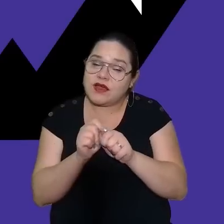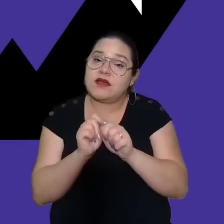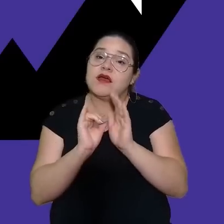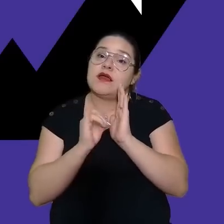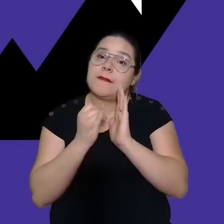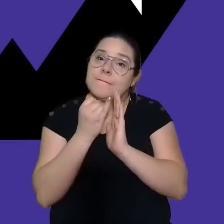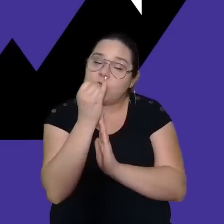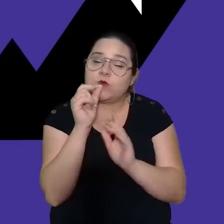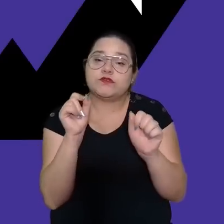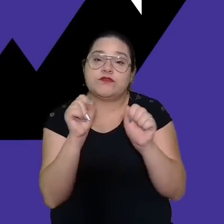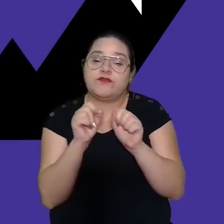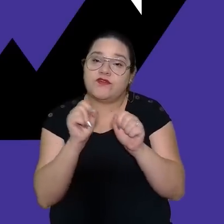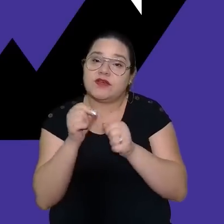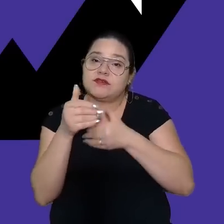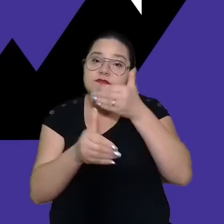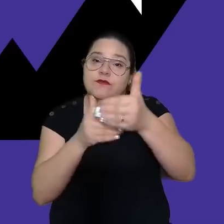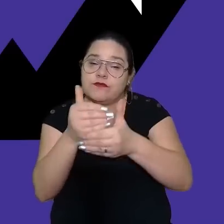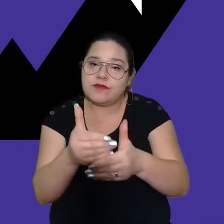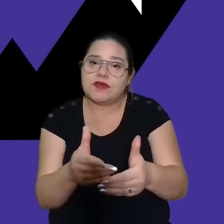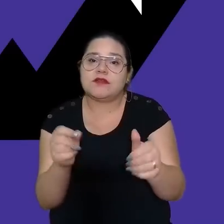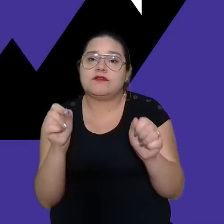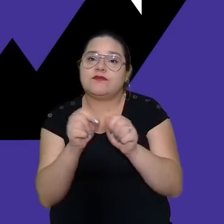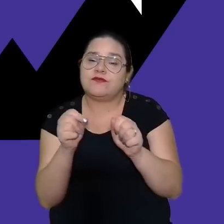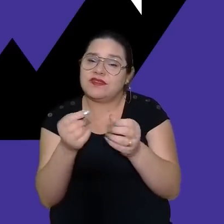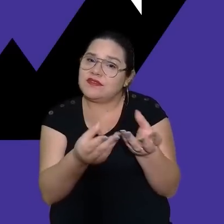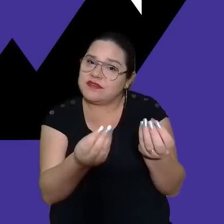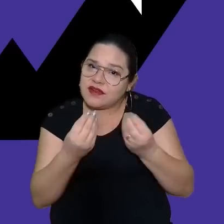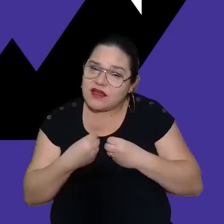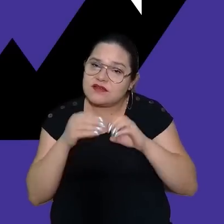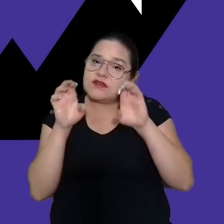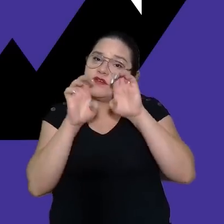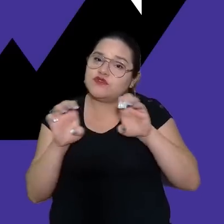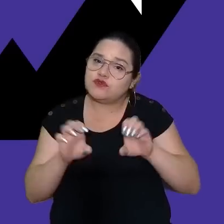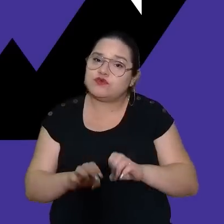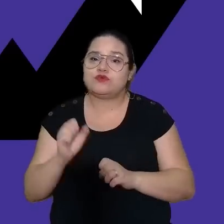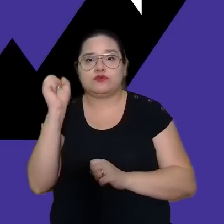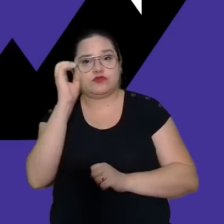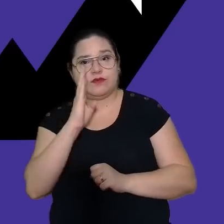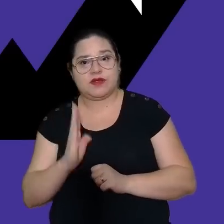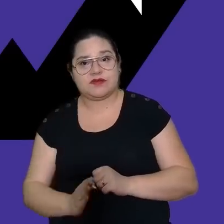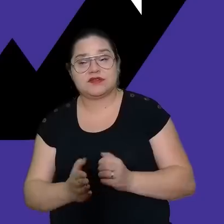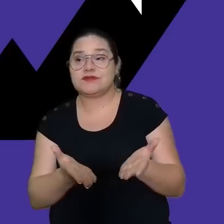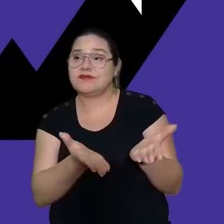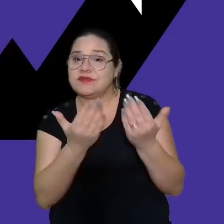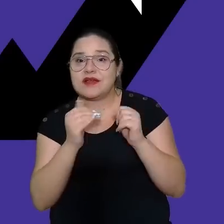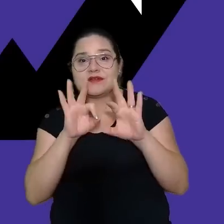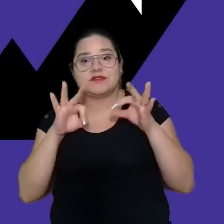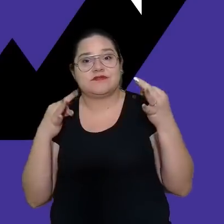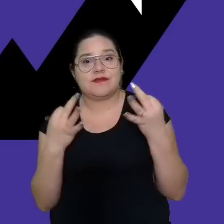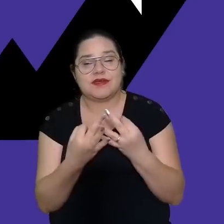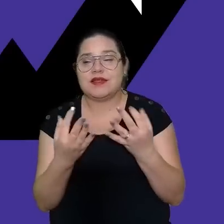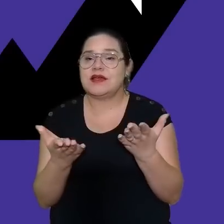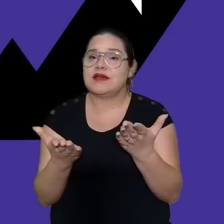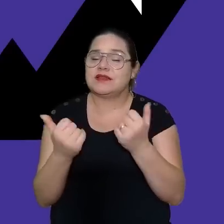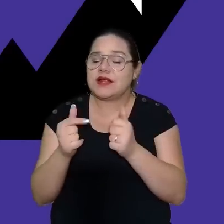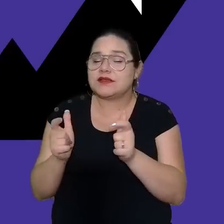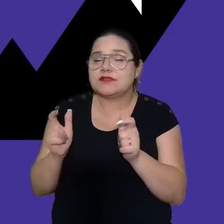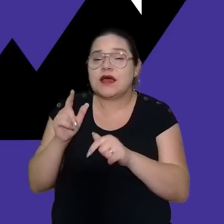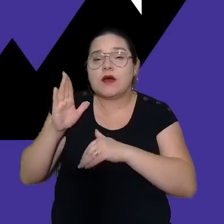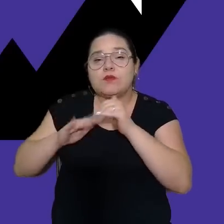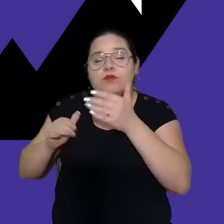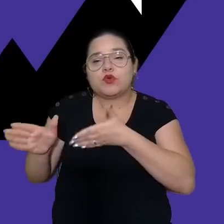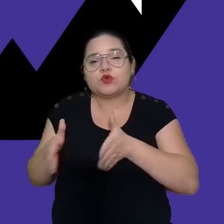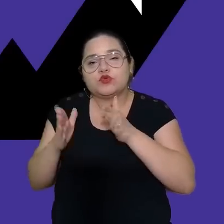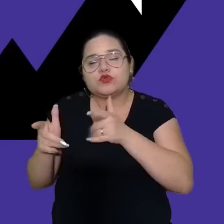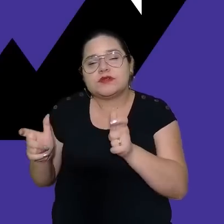gera desenvolvimento, traz a infraestrutura toda, traz famílias, traz pequenos produtores rurais que